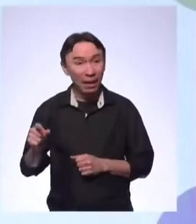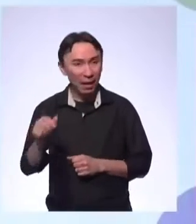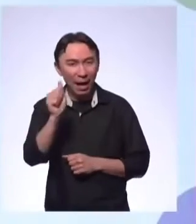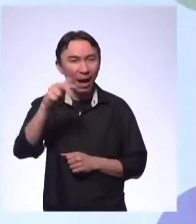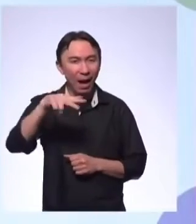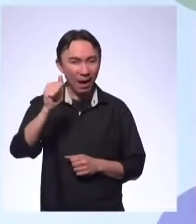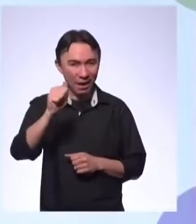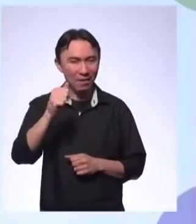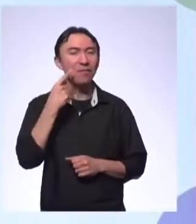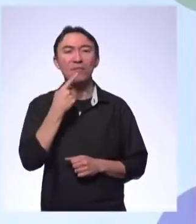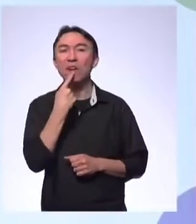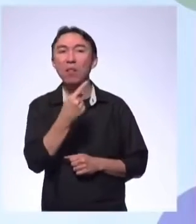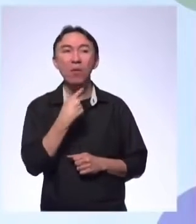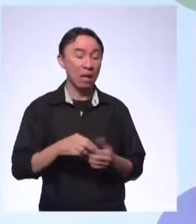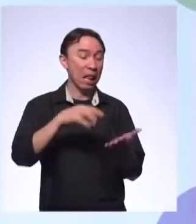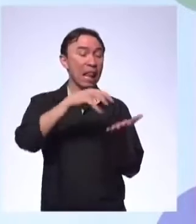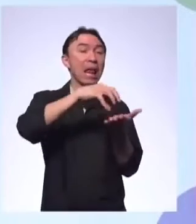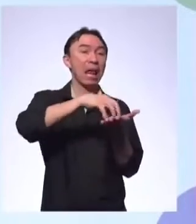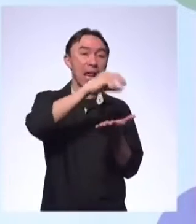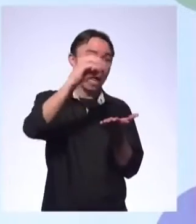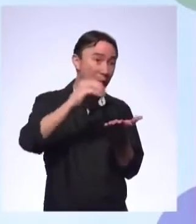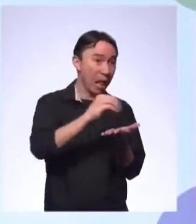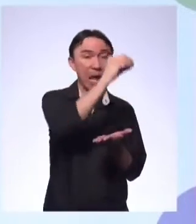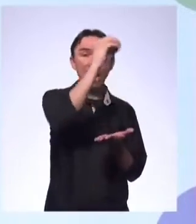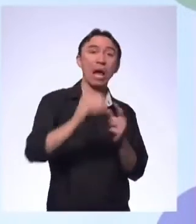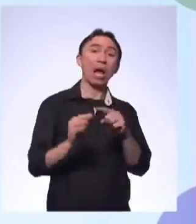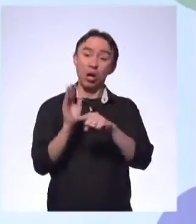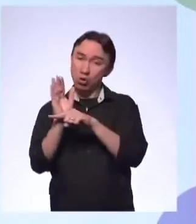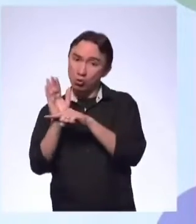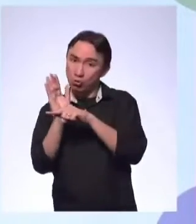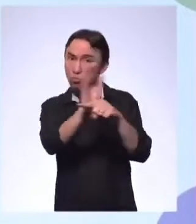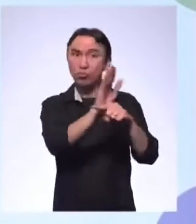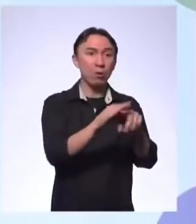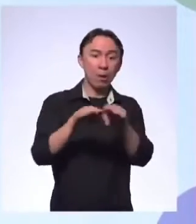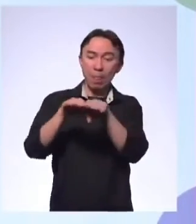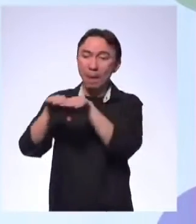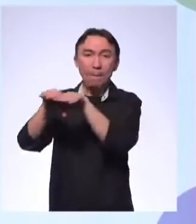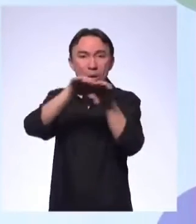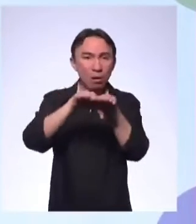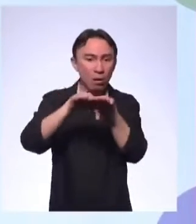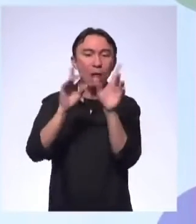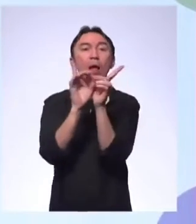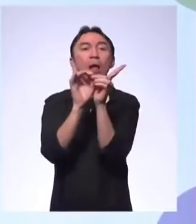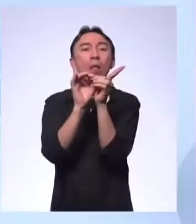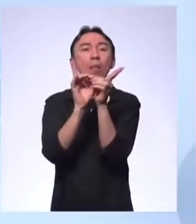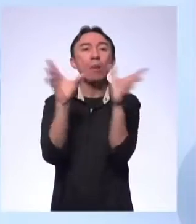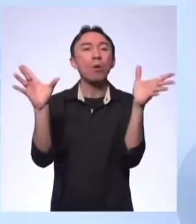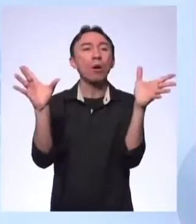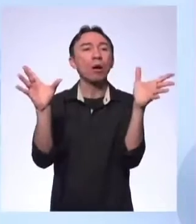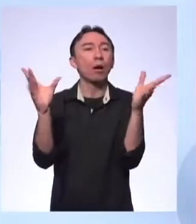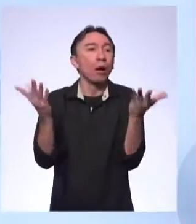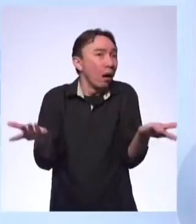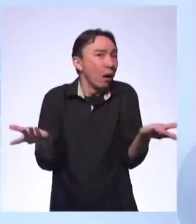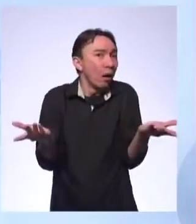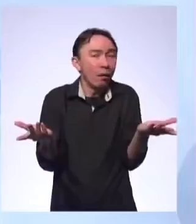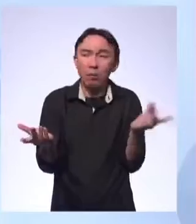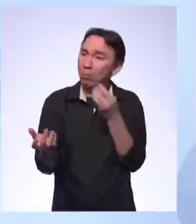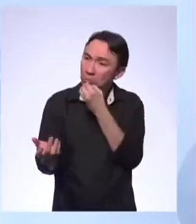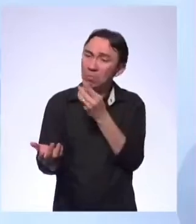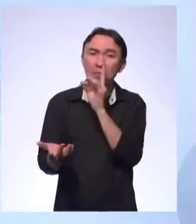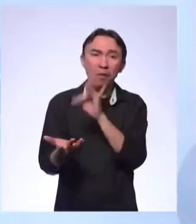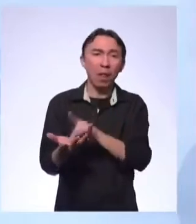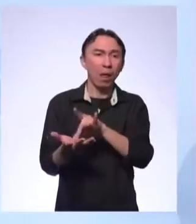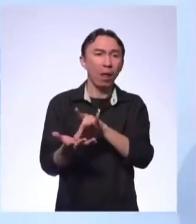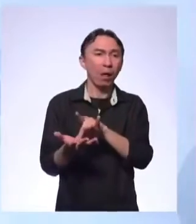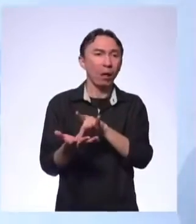possibilitou a democratização da educação e do ensino durante a quarentena democratização bom É verdade porque se é isso aí se o